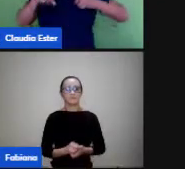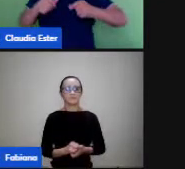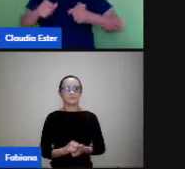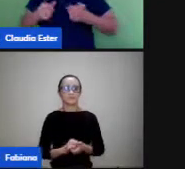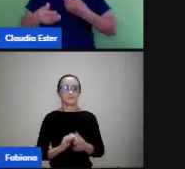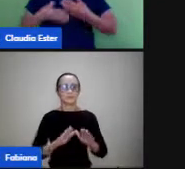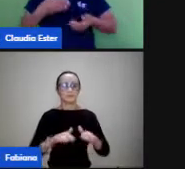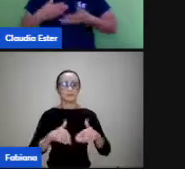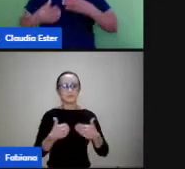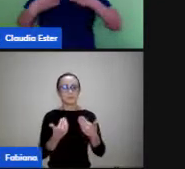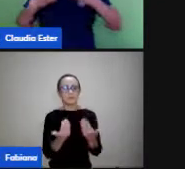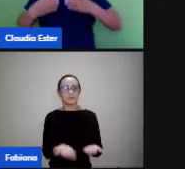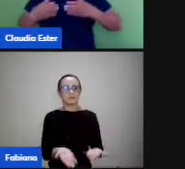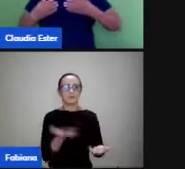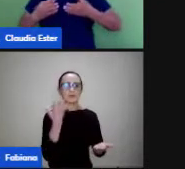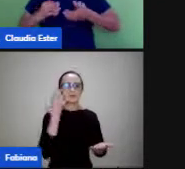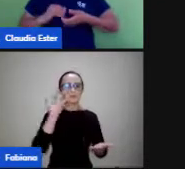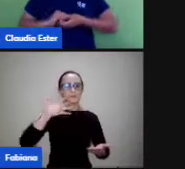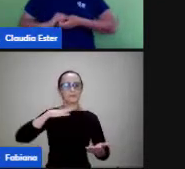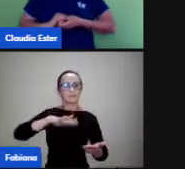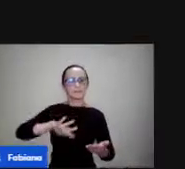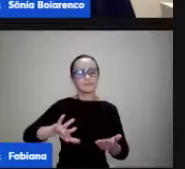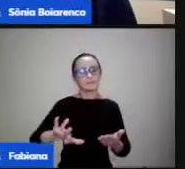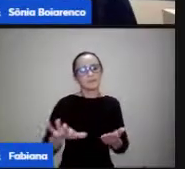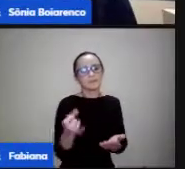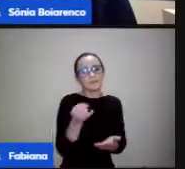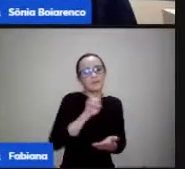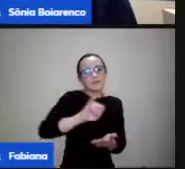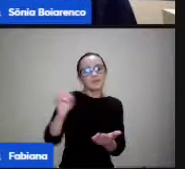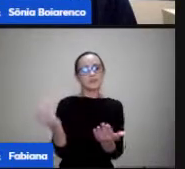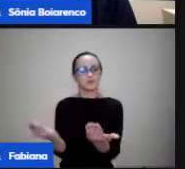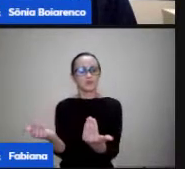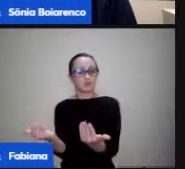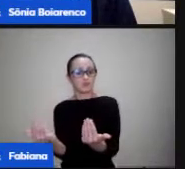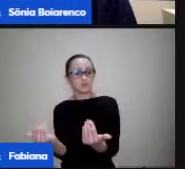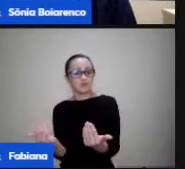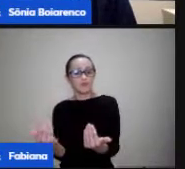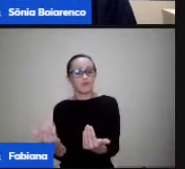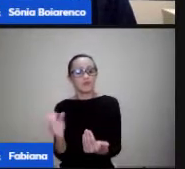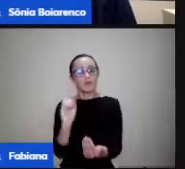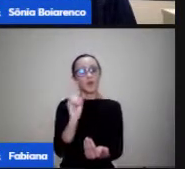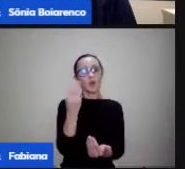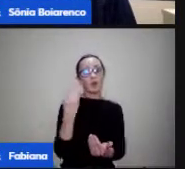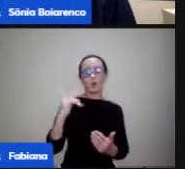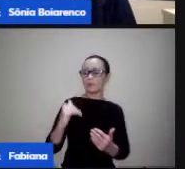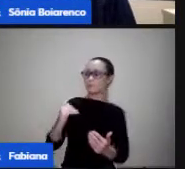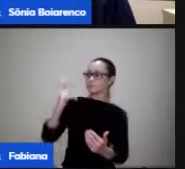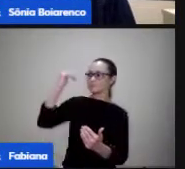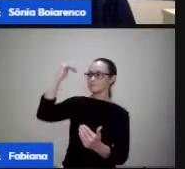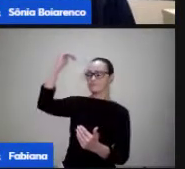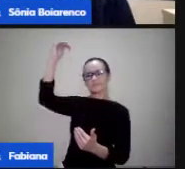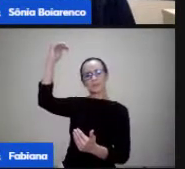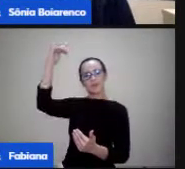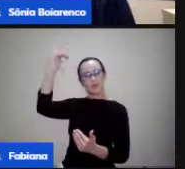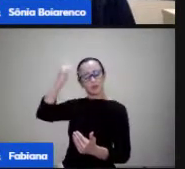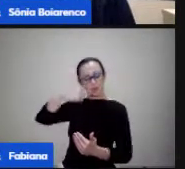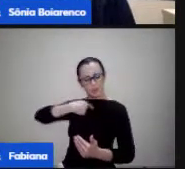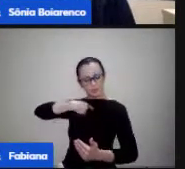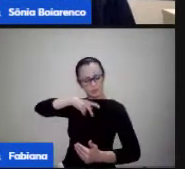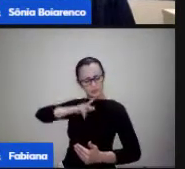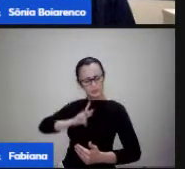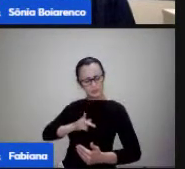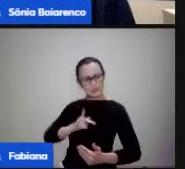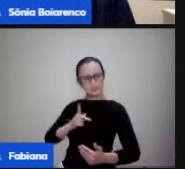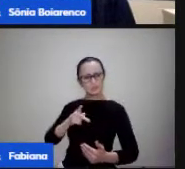infância, na adolescência, na juventude ou na vida adulta. Eu estou em processo constante de